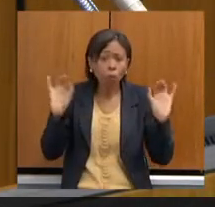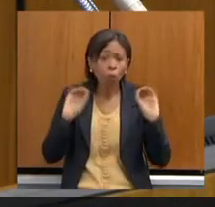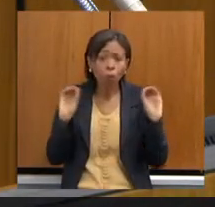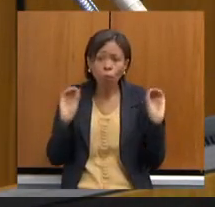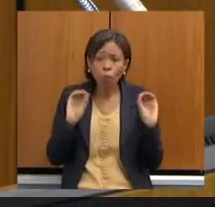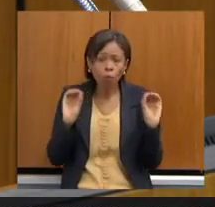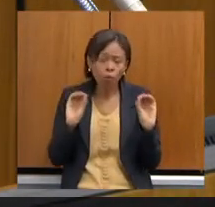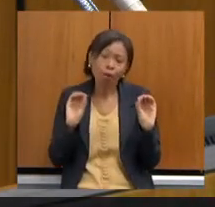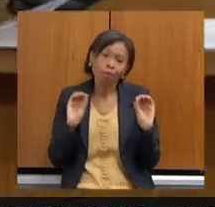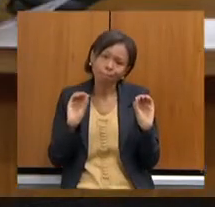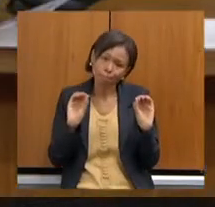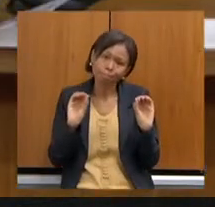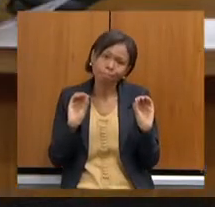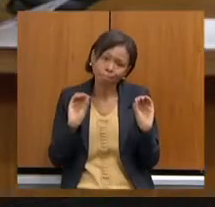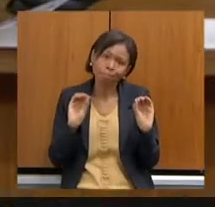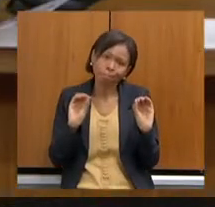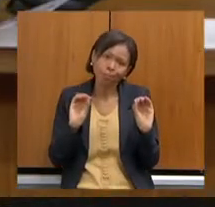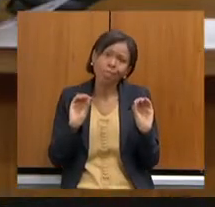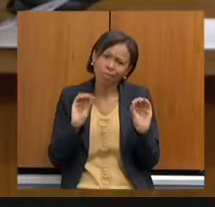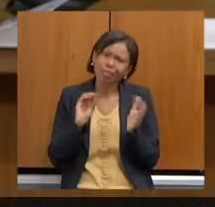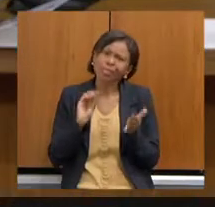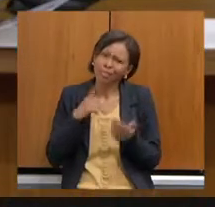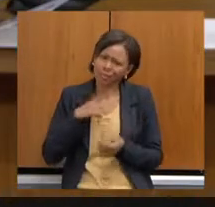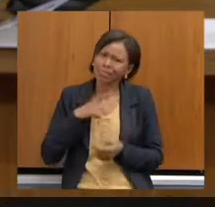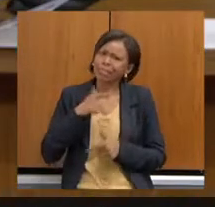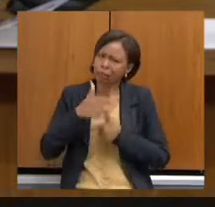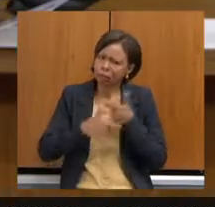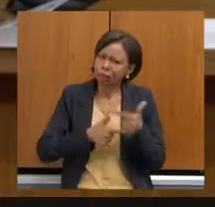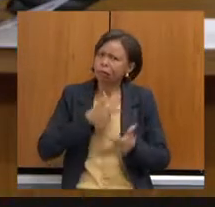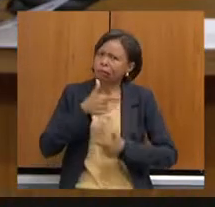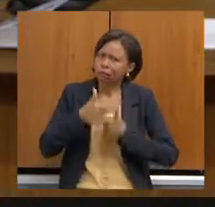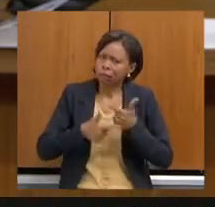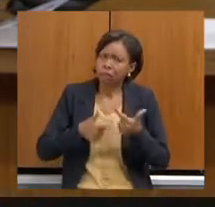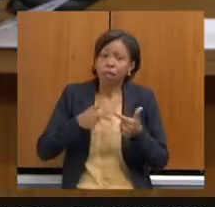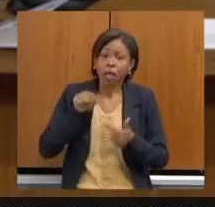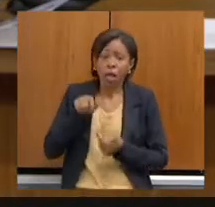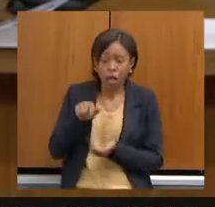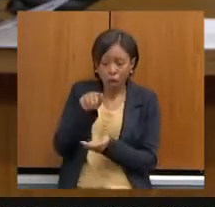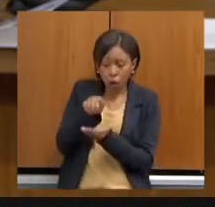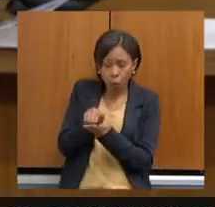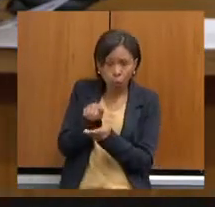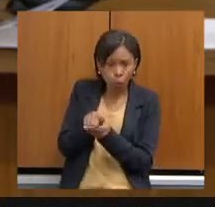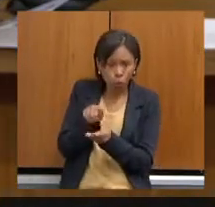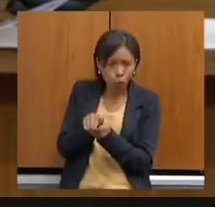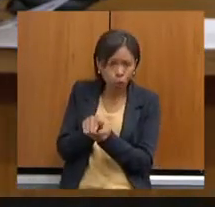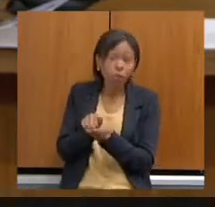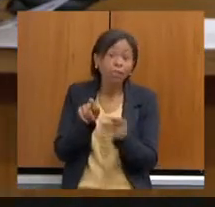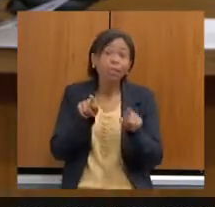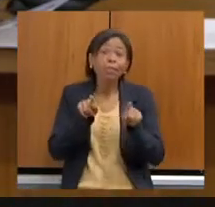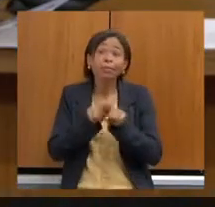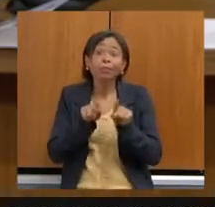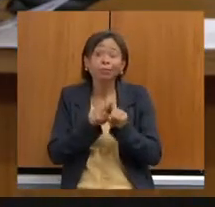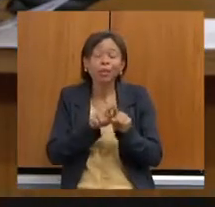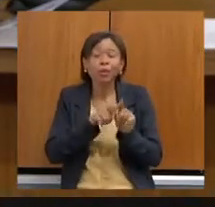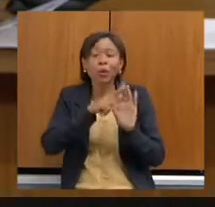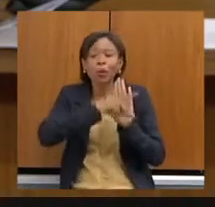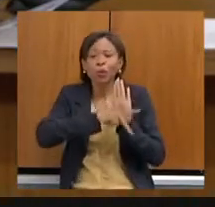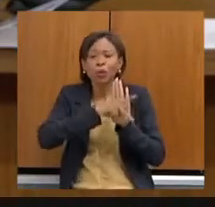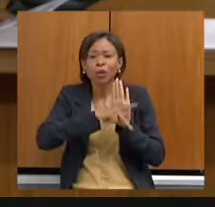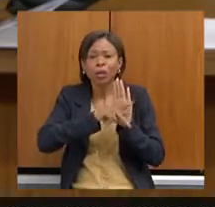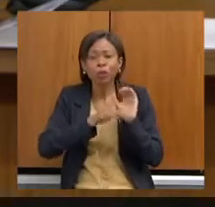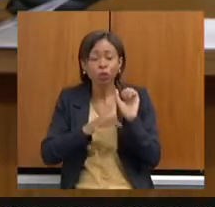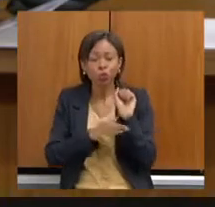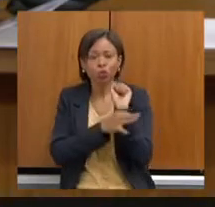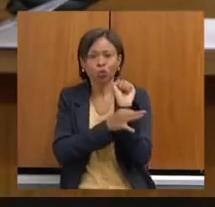a nossa política cafeeira a gente tem coisa para fazer então esse fundo e também estamos estruturando um programa de seguro para cafeicultura